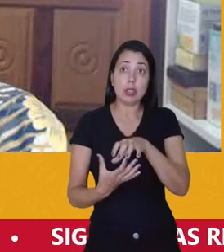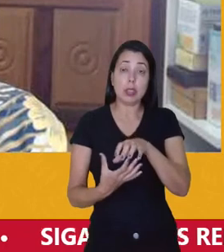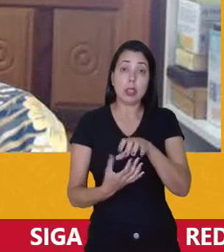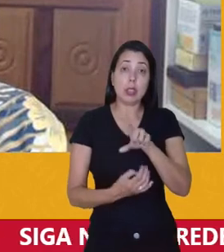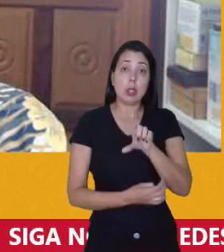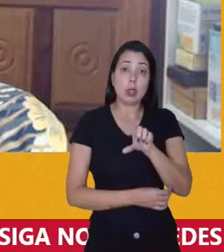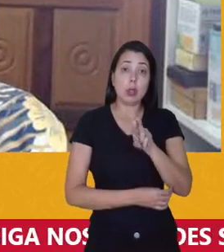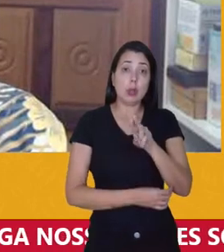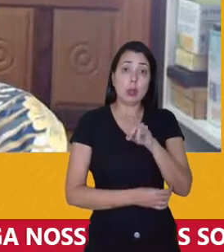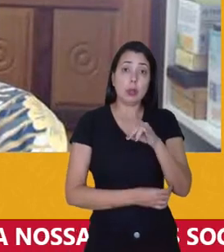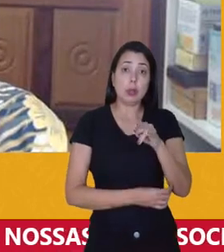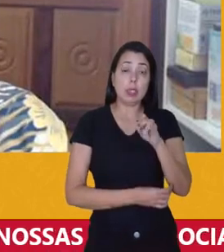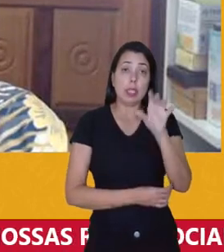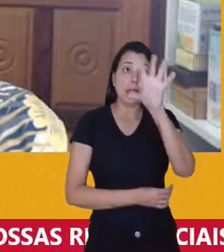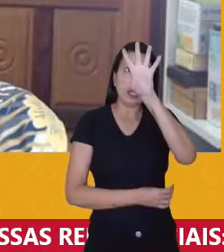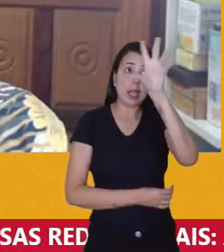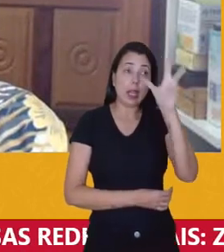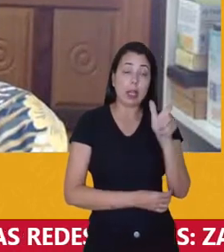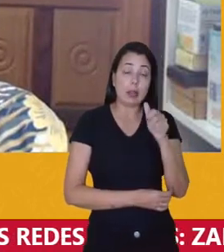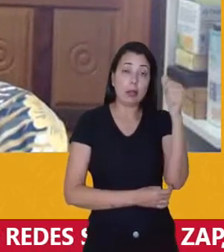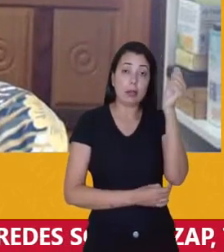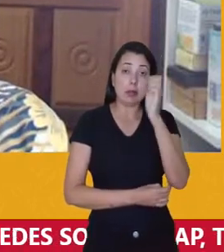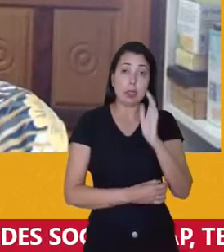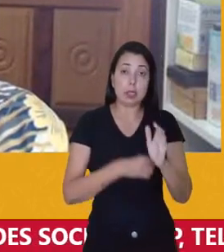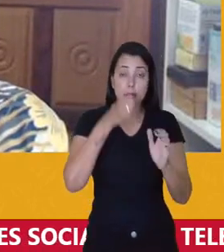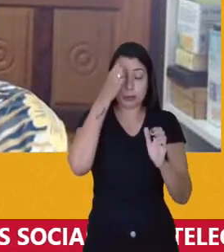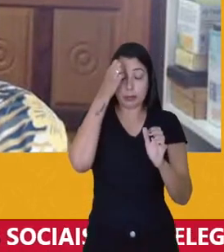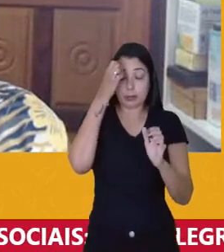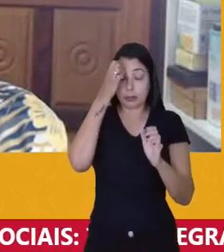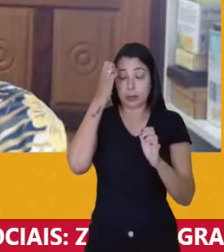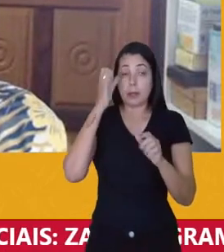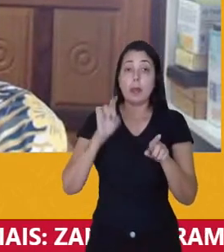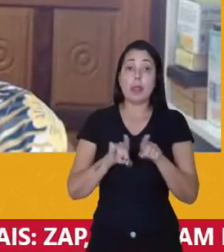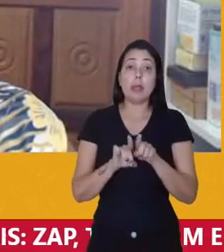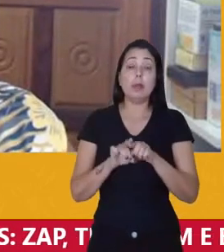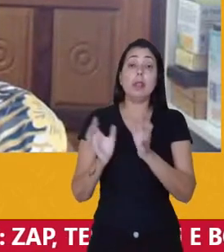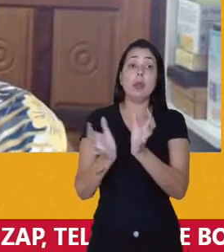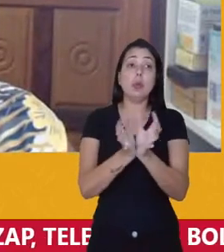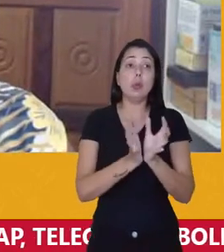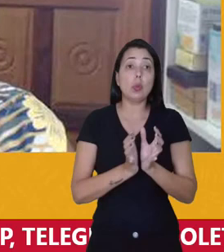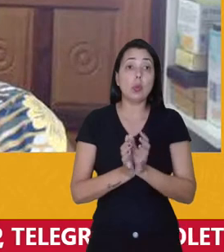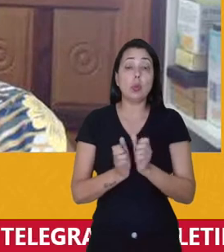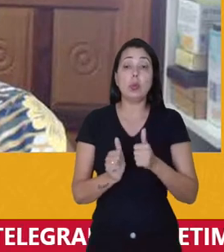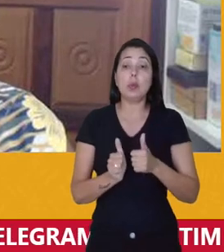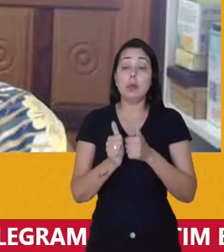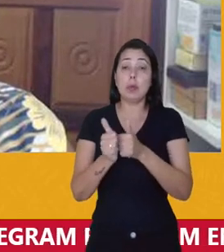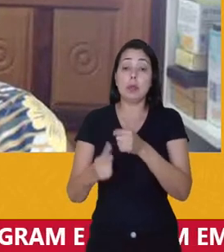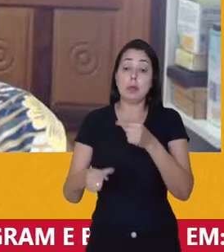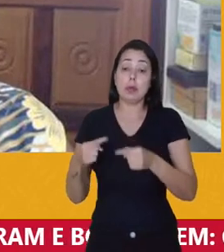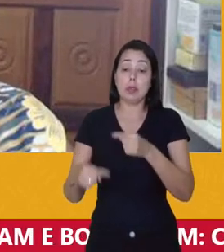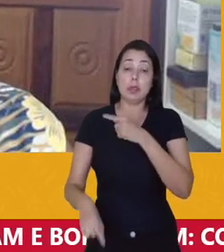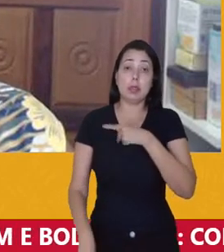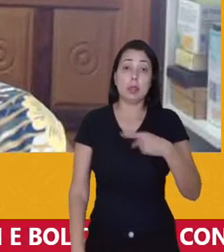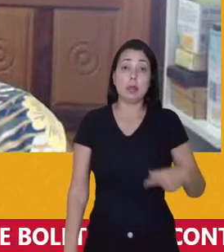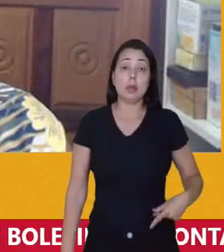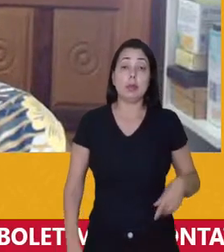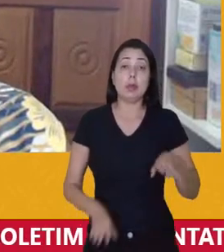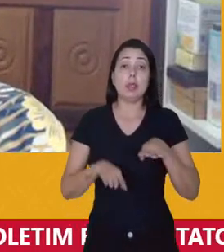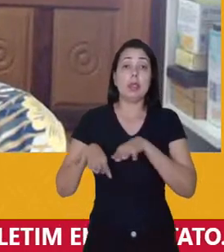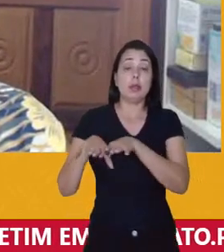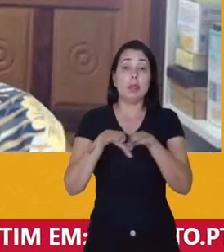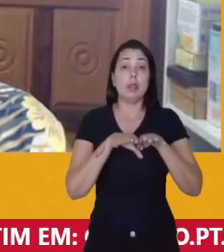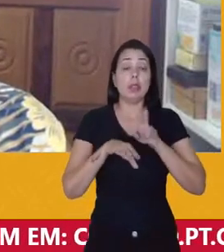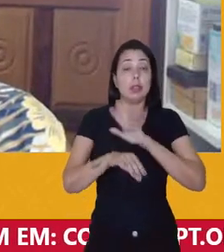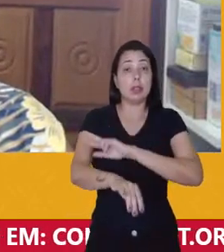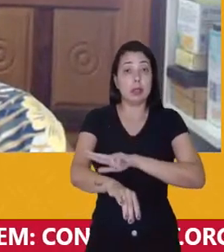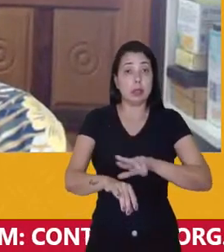Lusofonia Afro-Brasileira, e é também do Núcleo de Acompanhamento de Políticas Públicas da Igualdade Racial, NAP